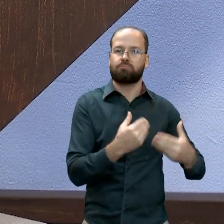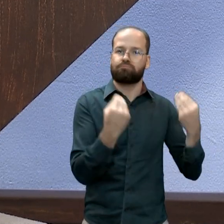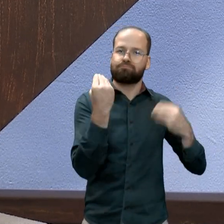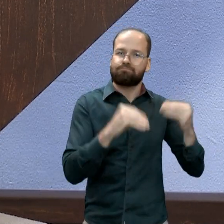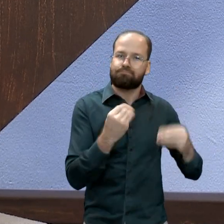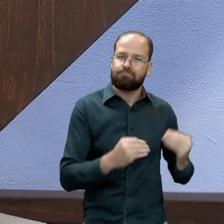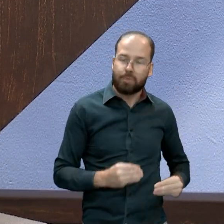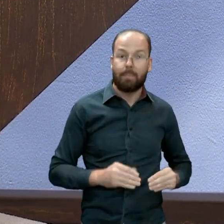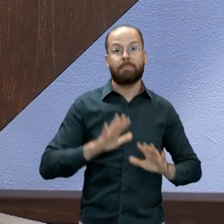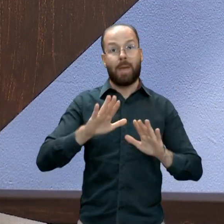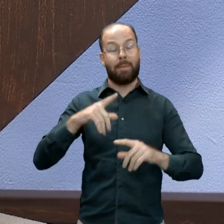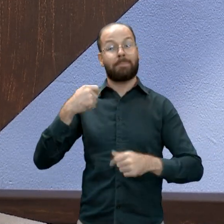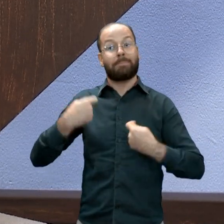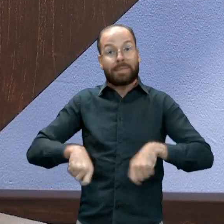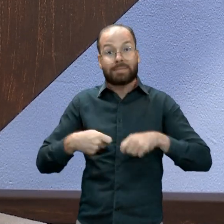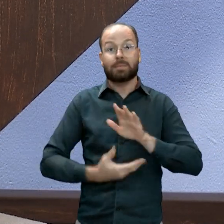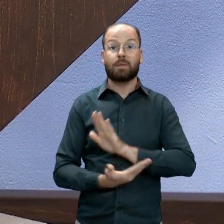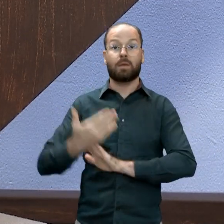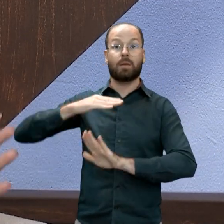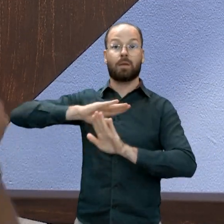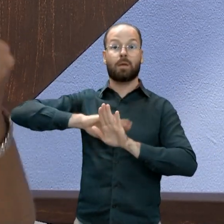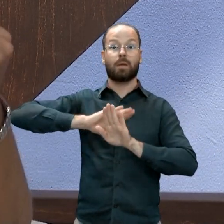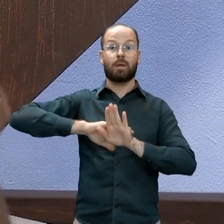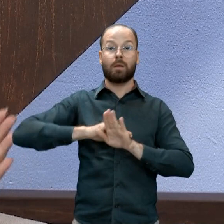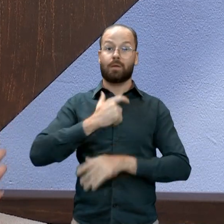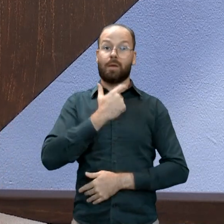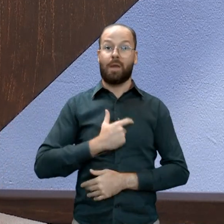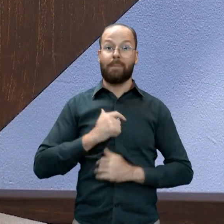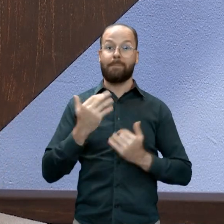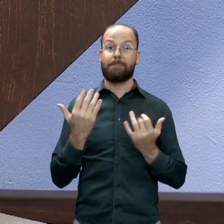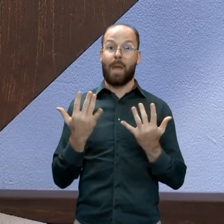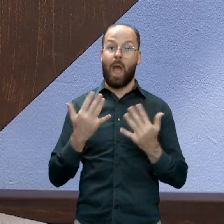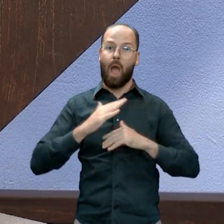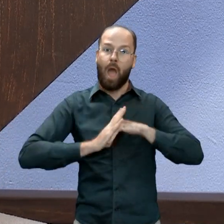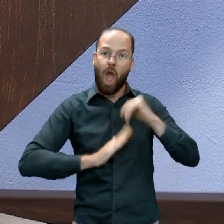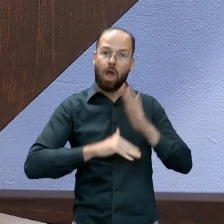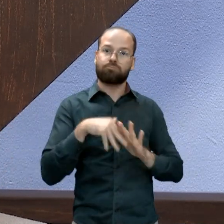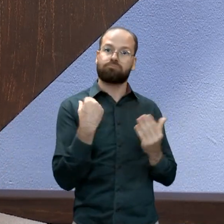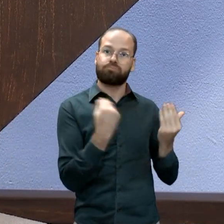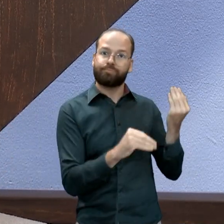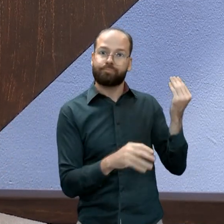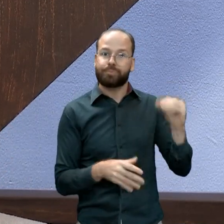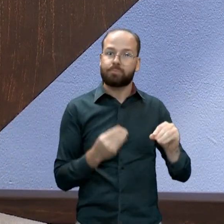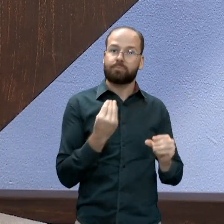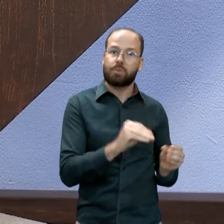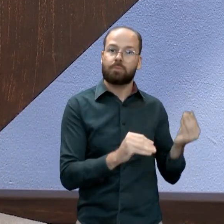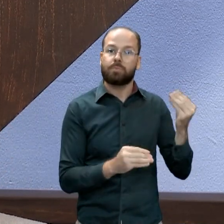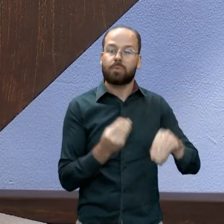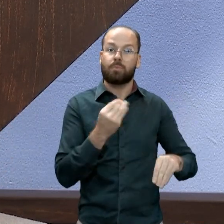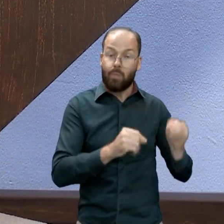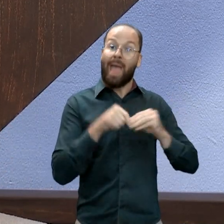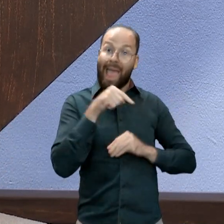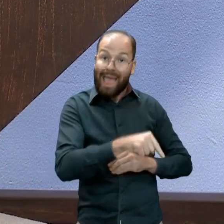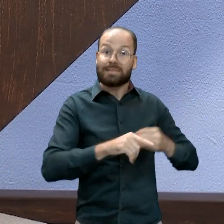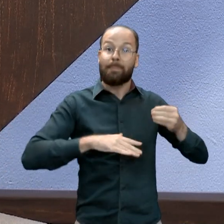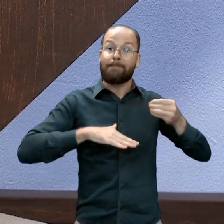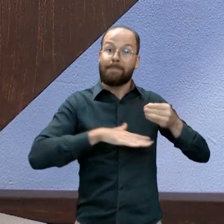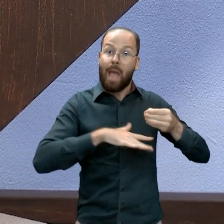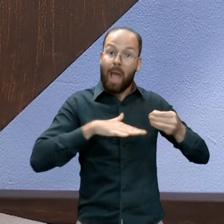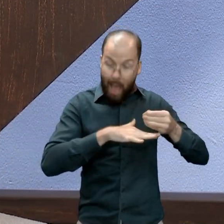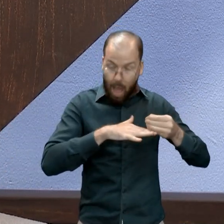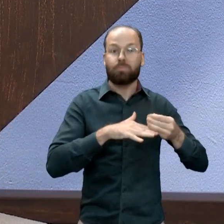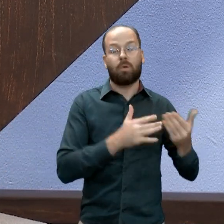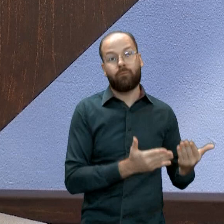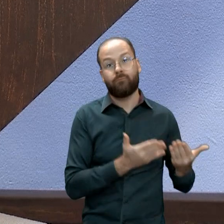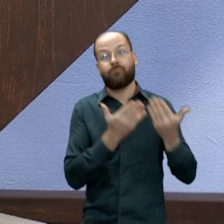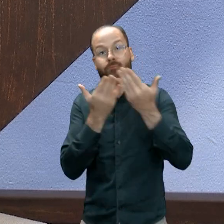interpretação manual, que todo esse banco de dados vai ser levado para esse modelo e daí para frente ele